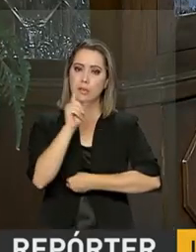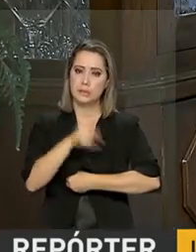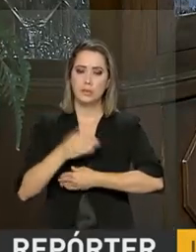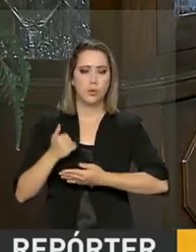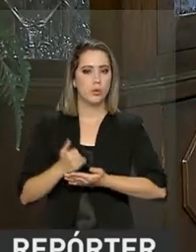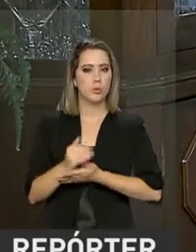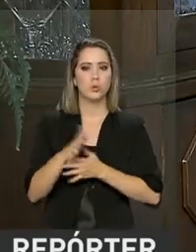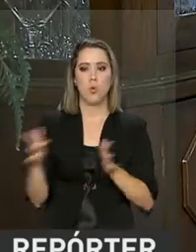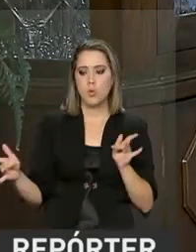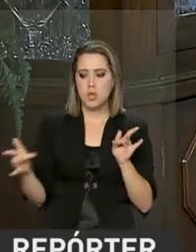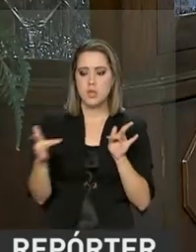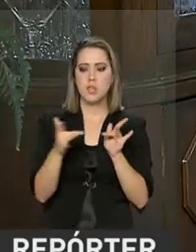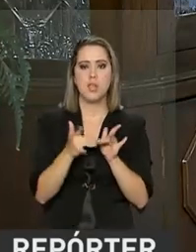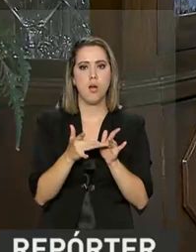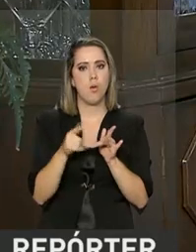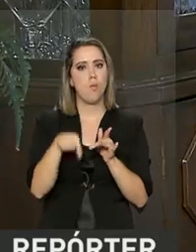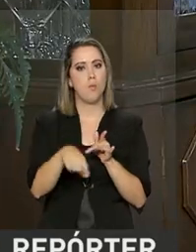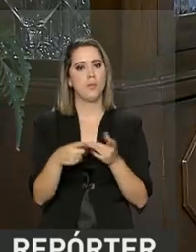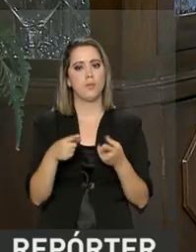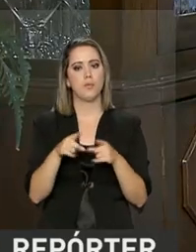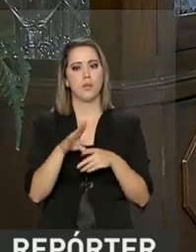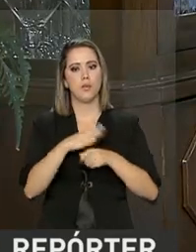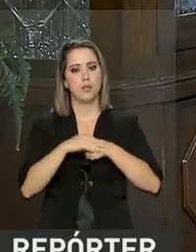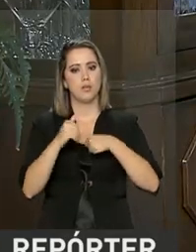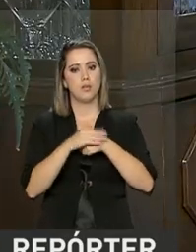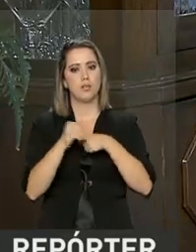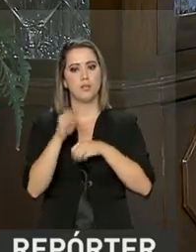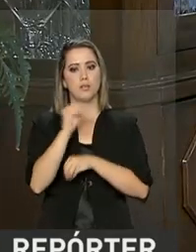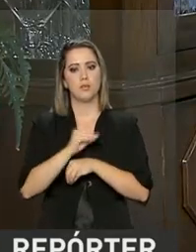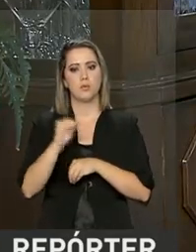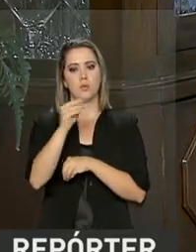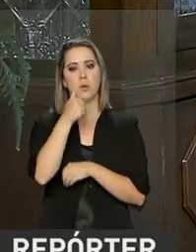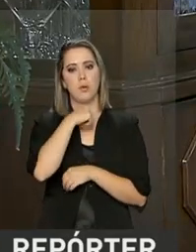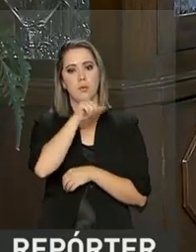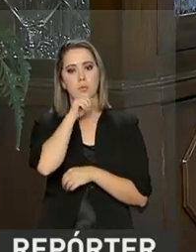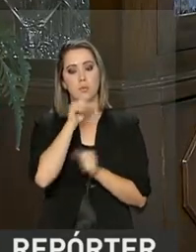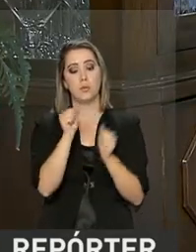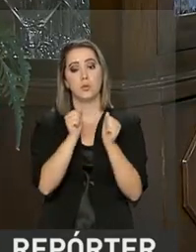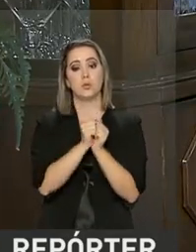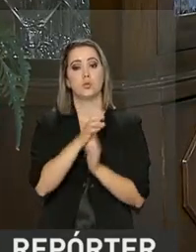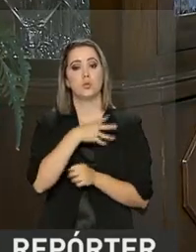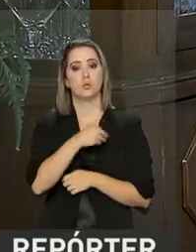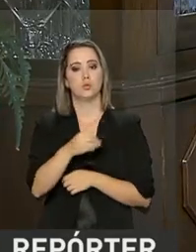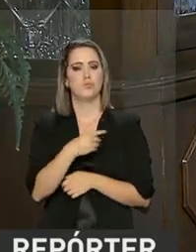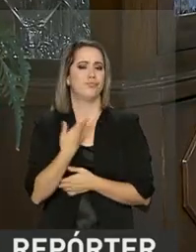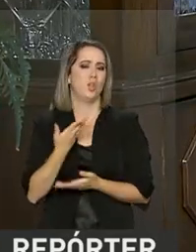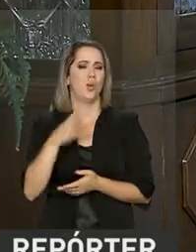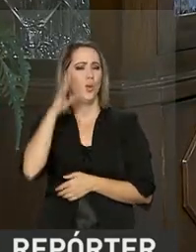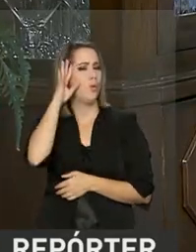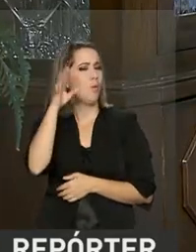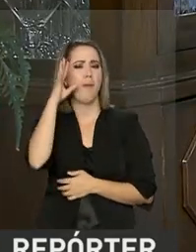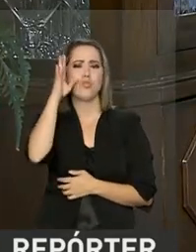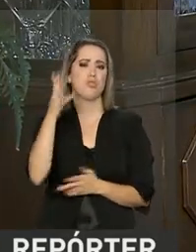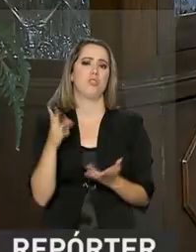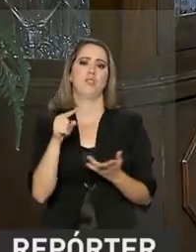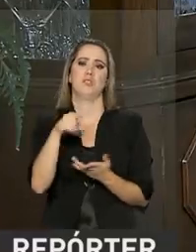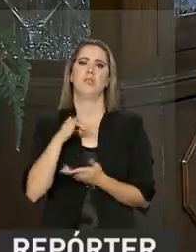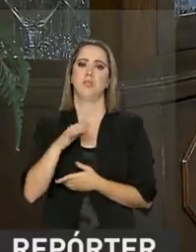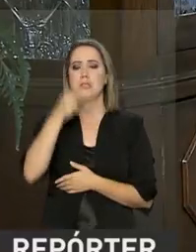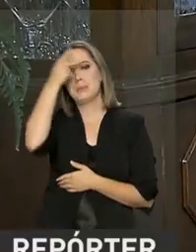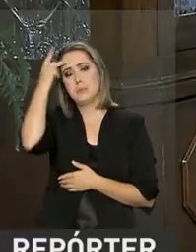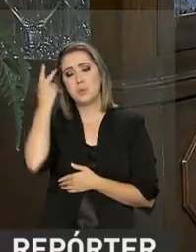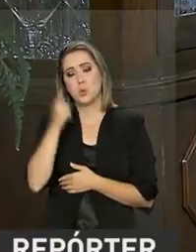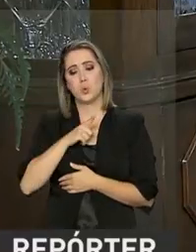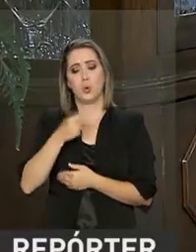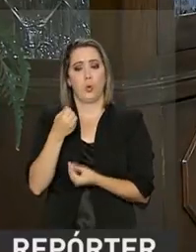momento de mais intimidade e de mais carinho e cuidado da mãe com o filho. E eu não consigo imaginar o que que é